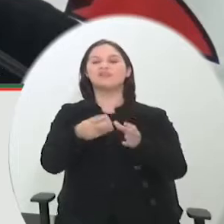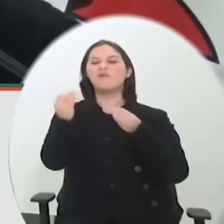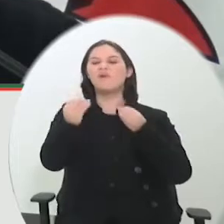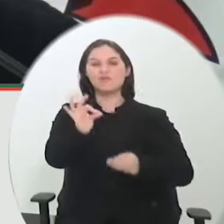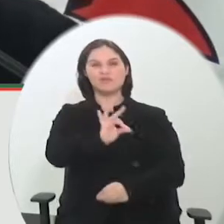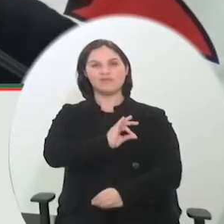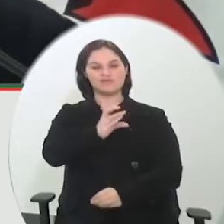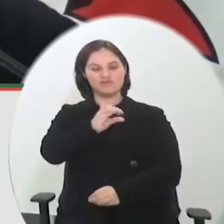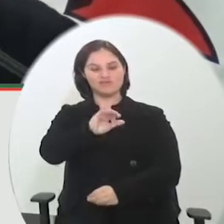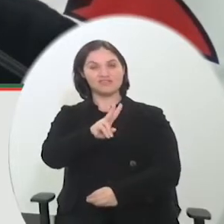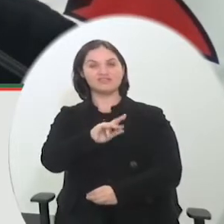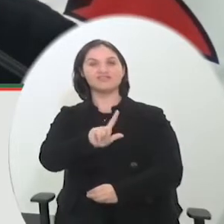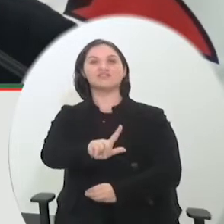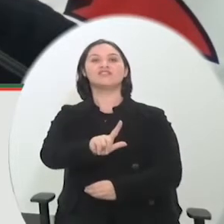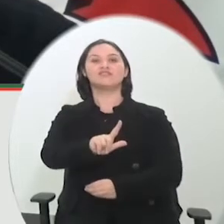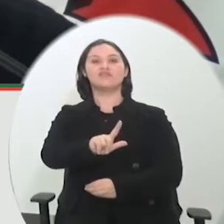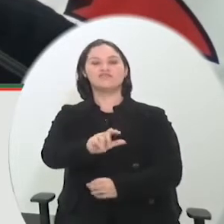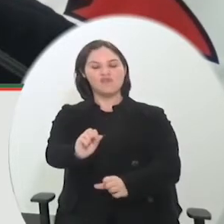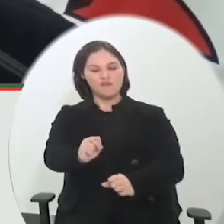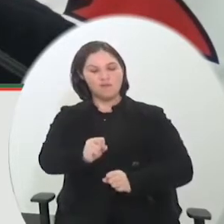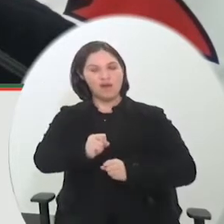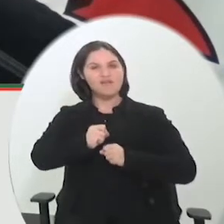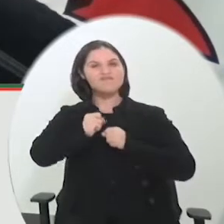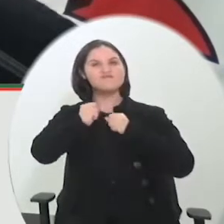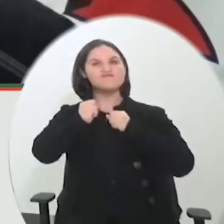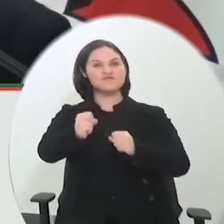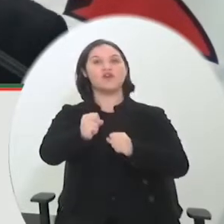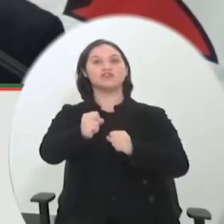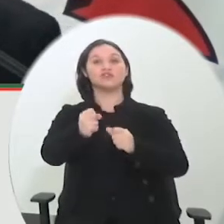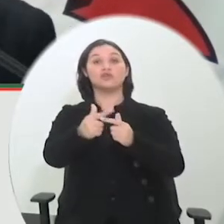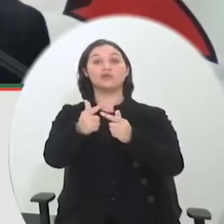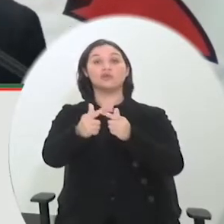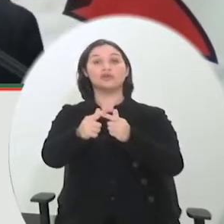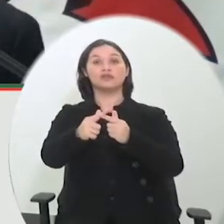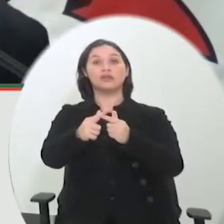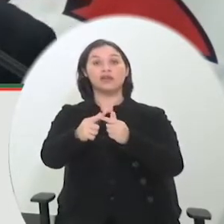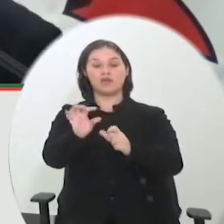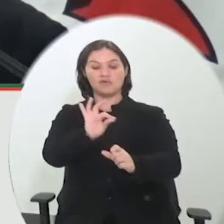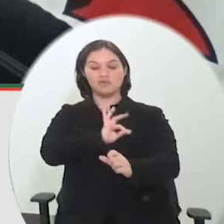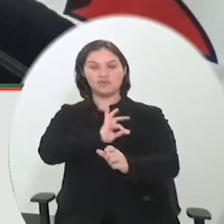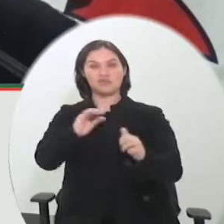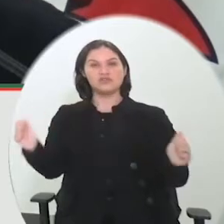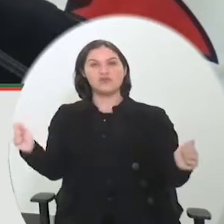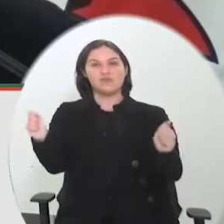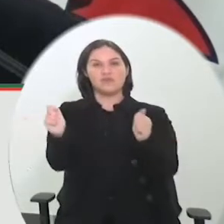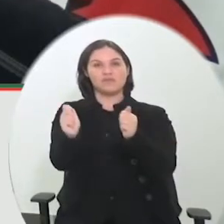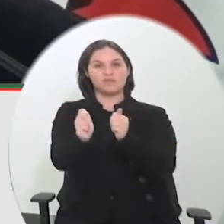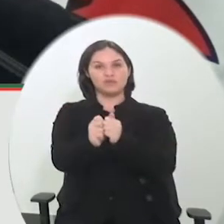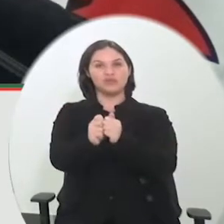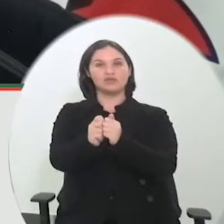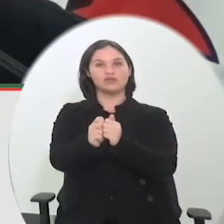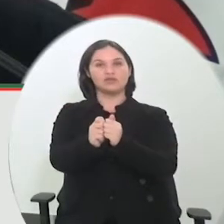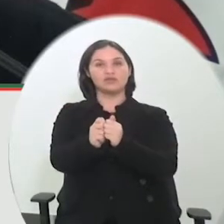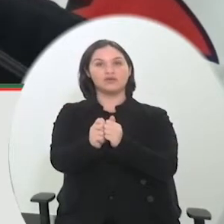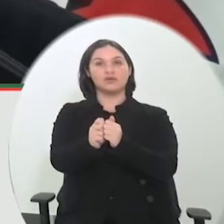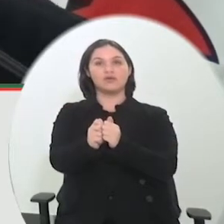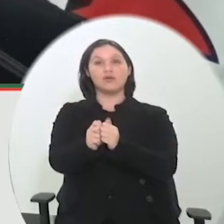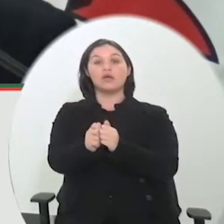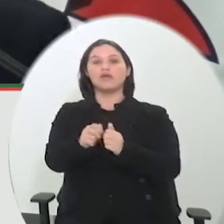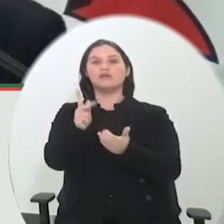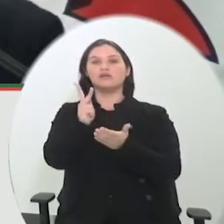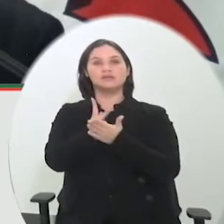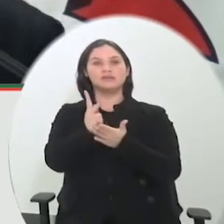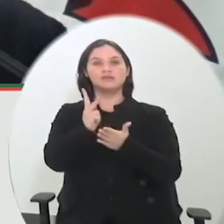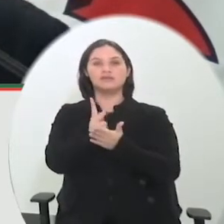catarinense, pois nos mantemos fortes, unidos e combativos a todo tipo de ameaça